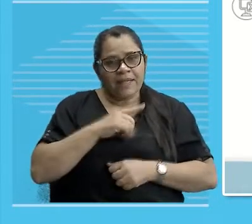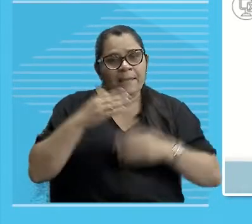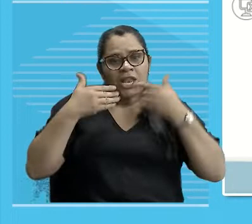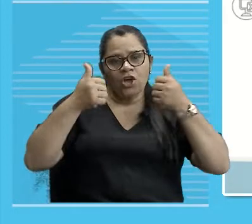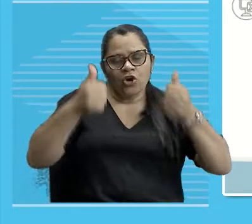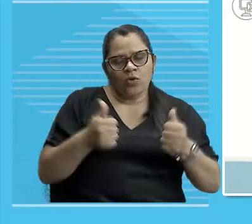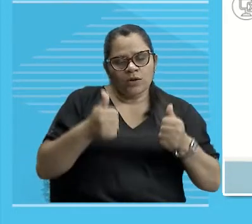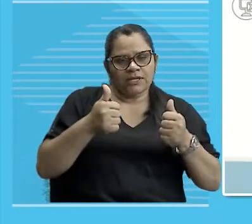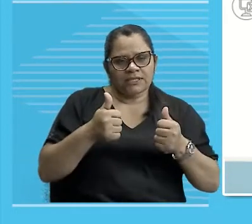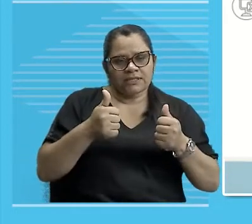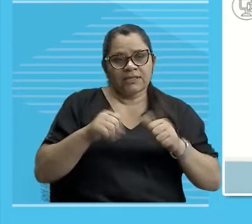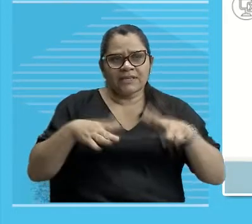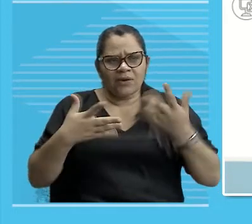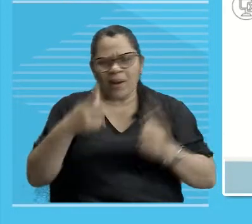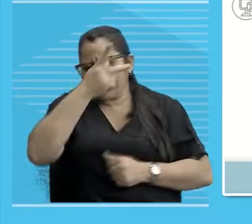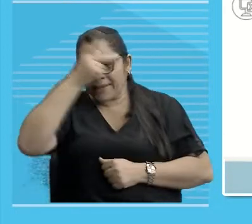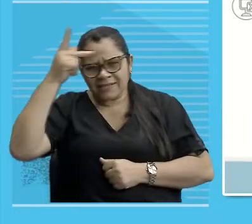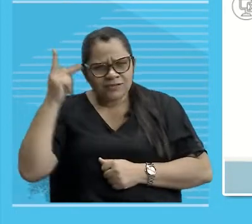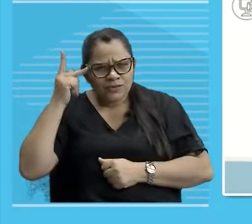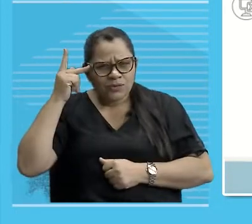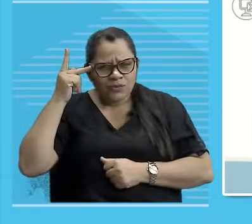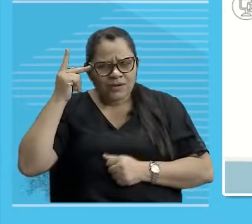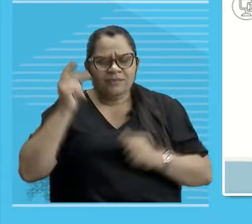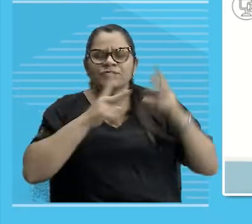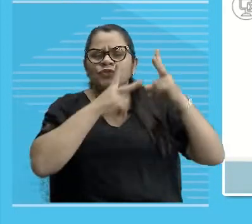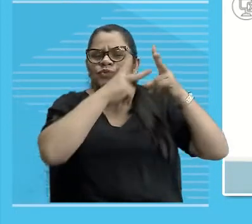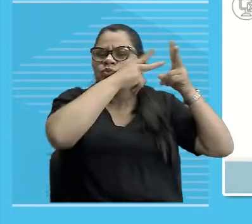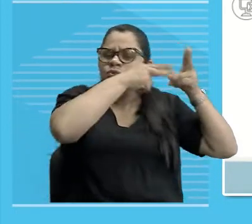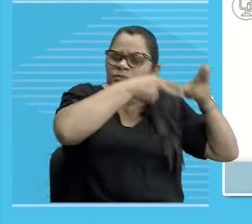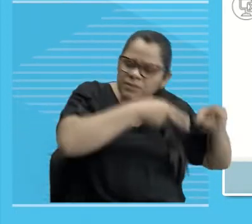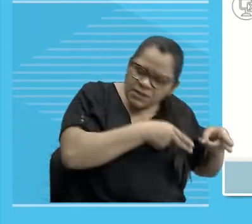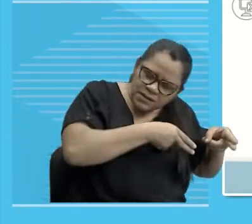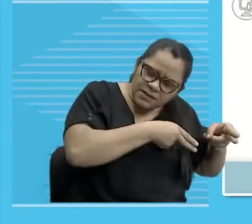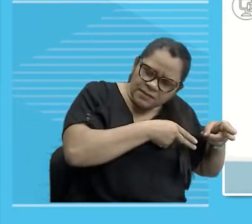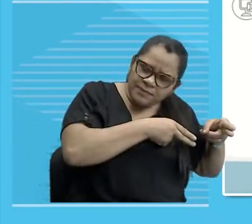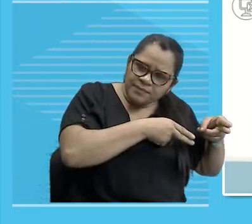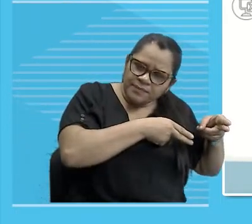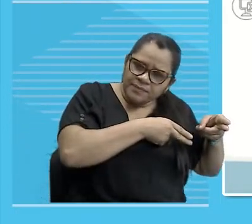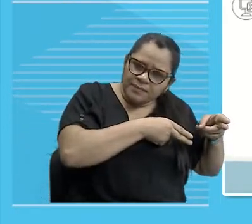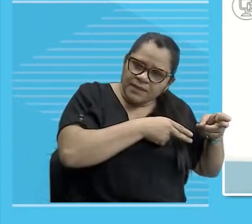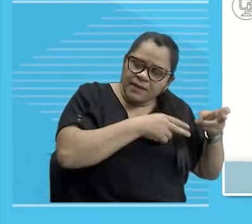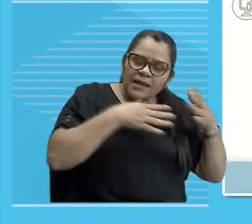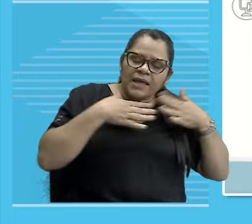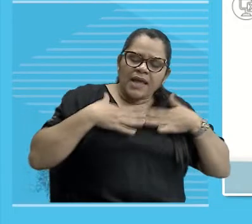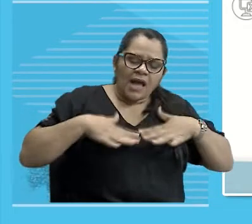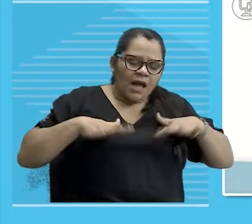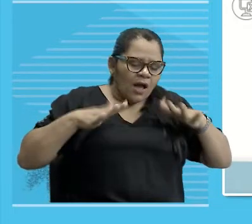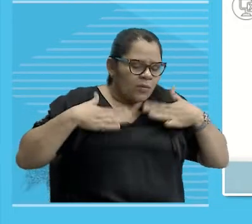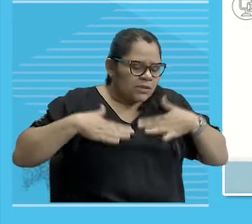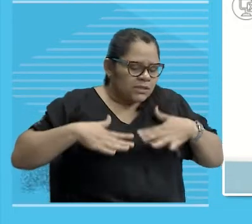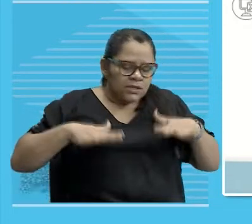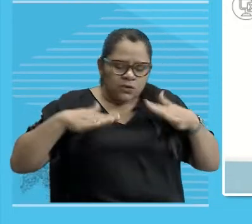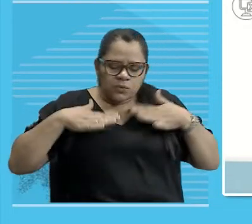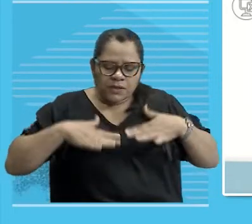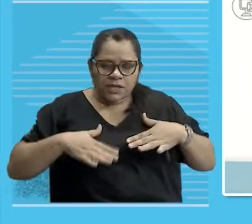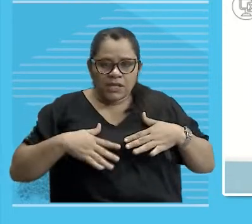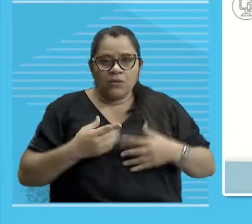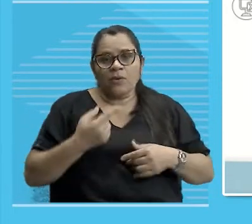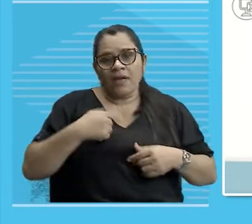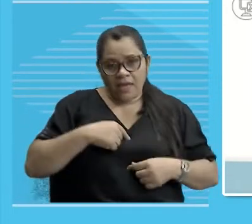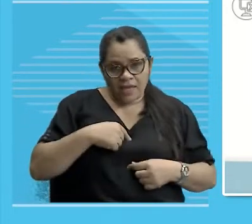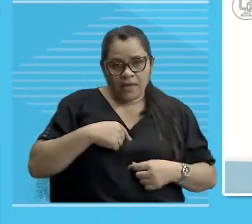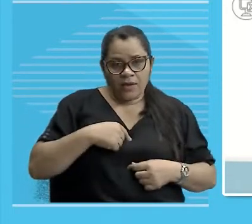a cabeça no travesseiro e dormir? Me diga aí, fale sério. Tem não. Eu